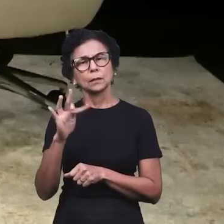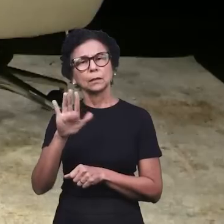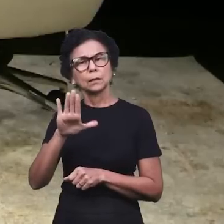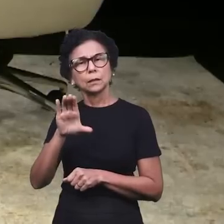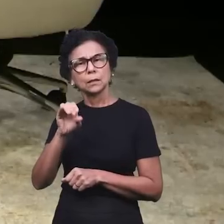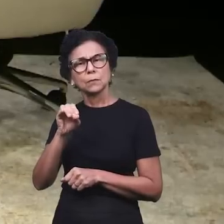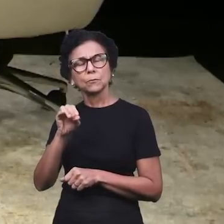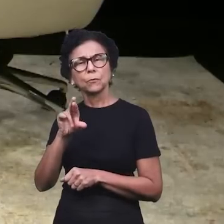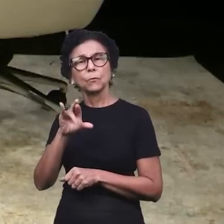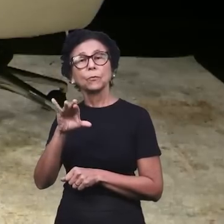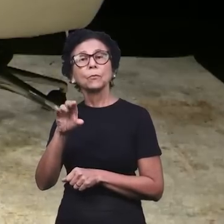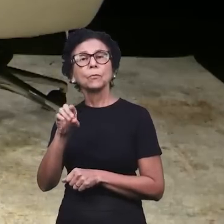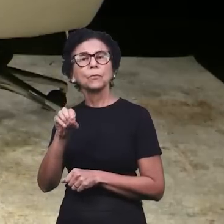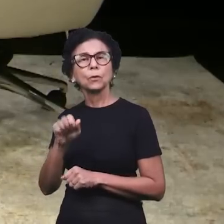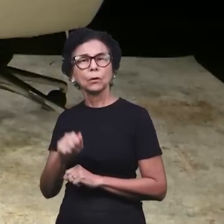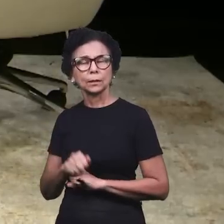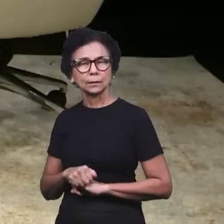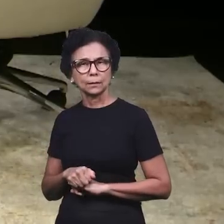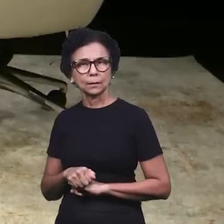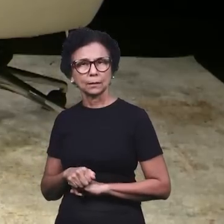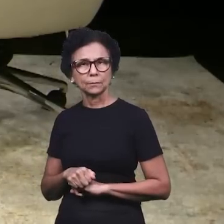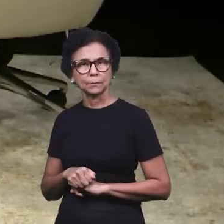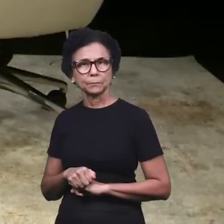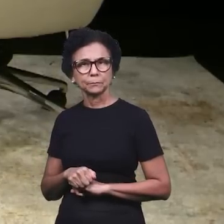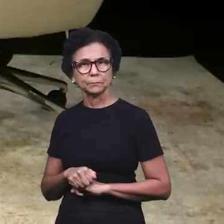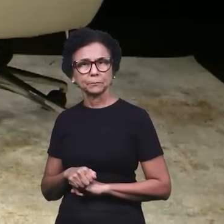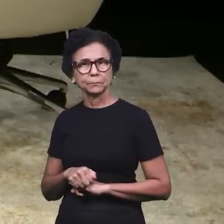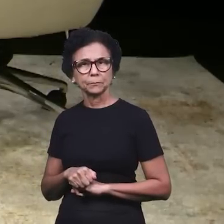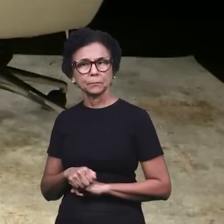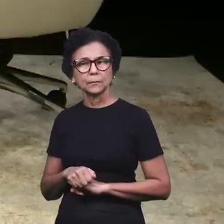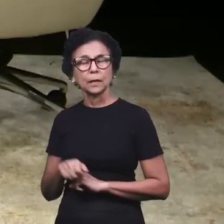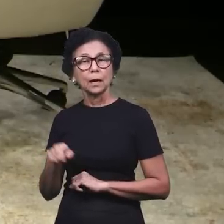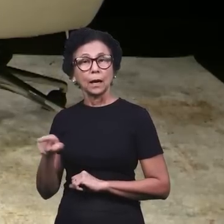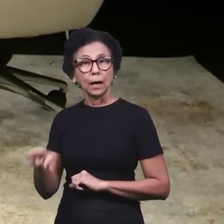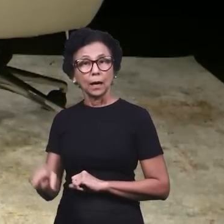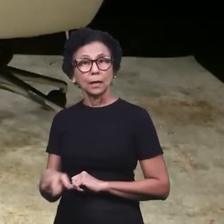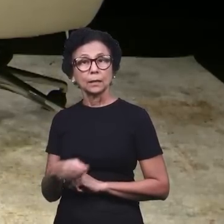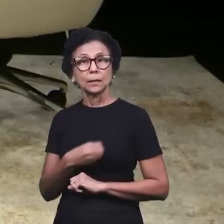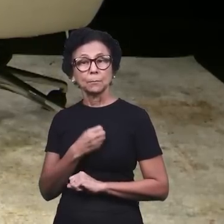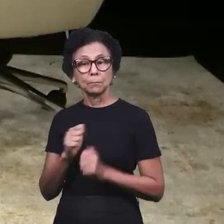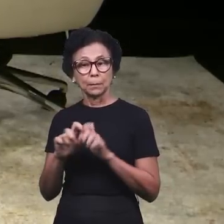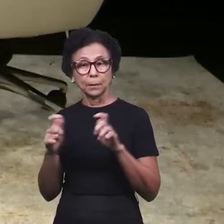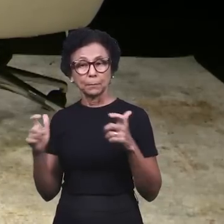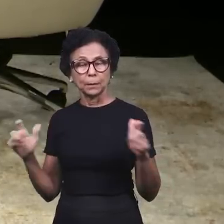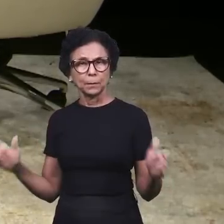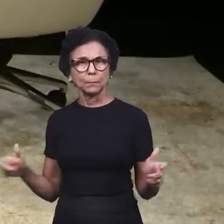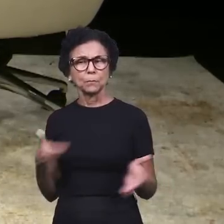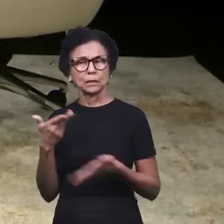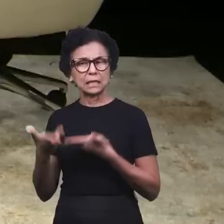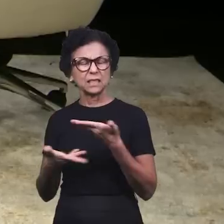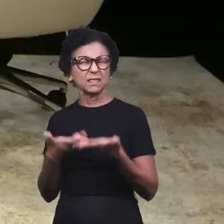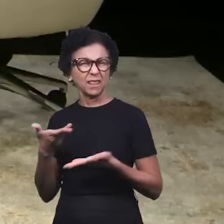tivemos uma participação mais intensa. Como era feita a assistência do Brasil, vocês? Exato.